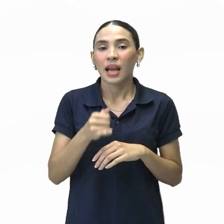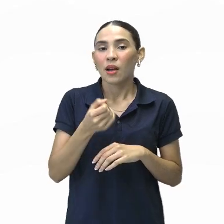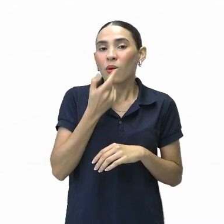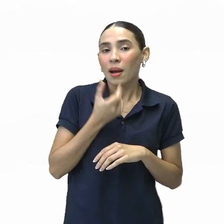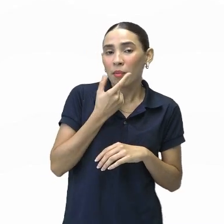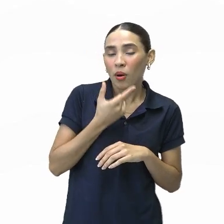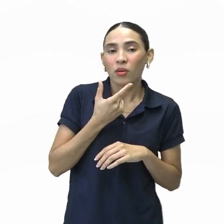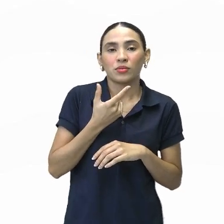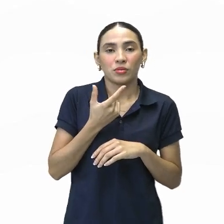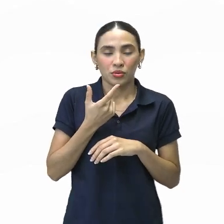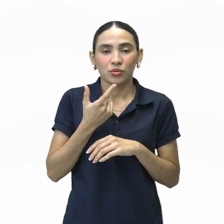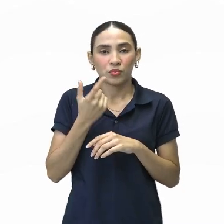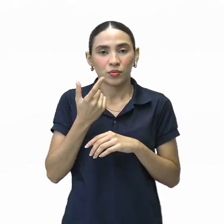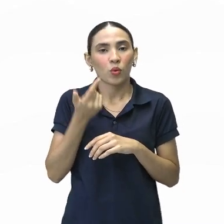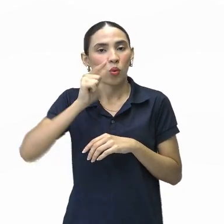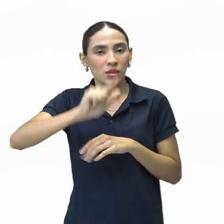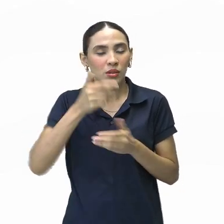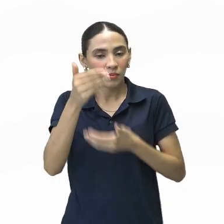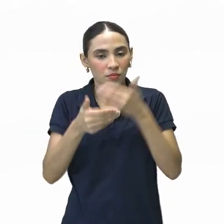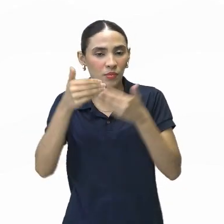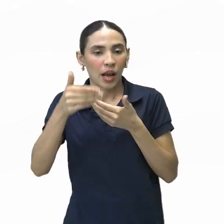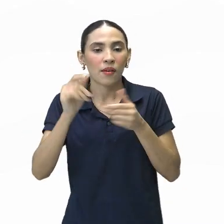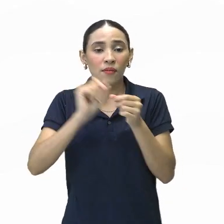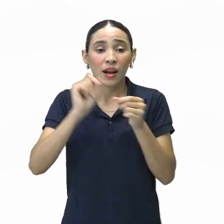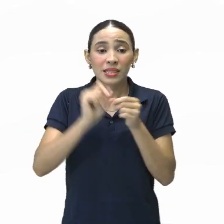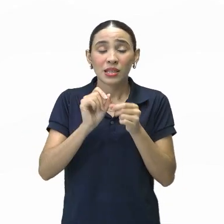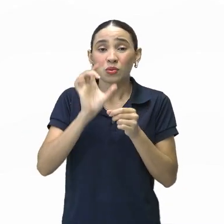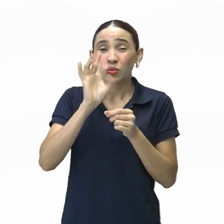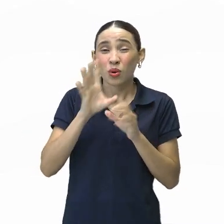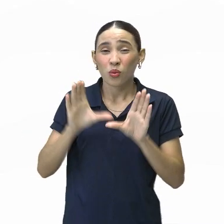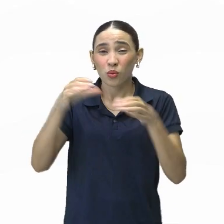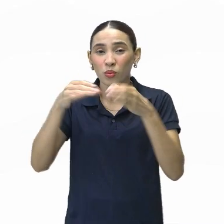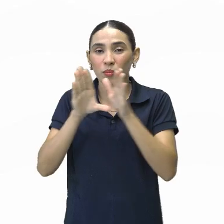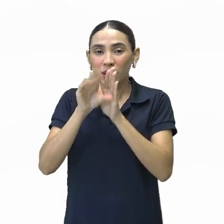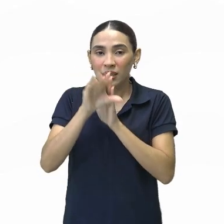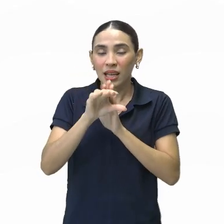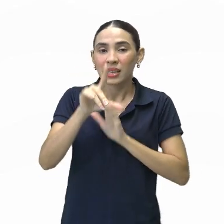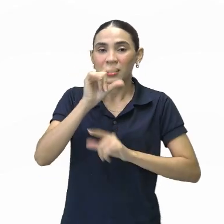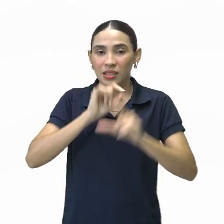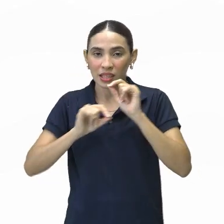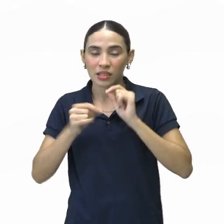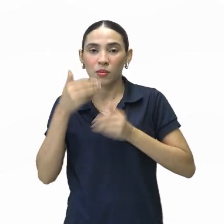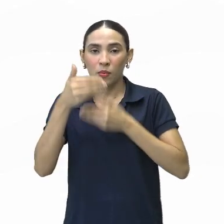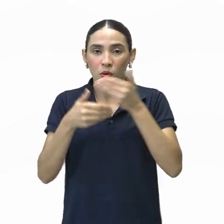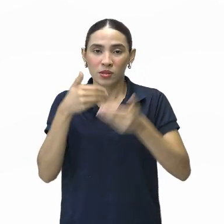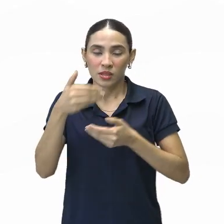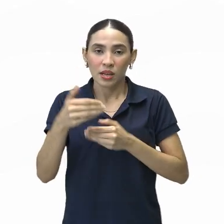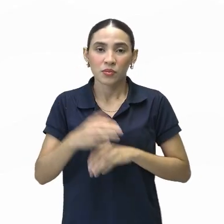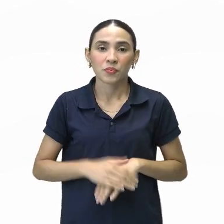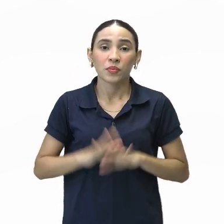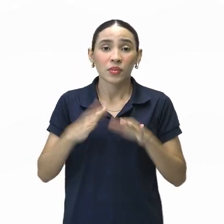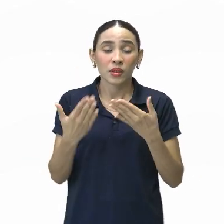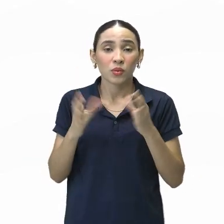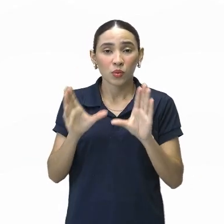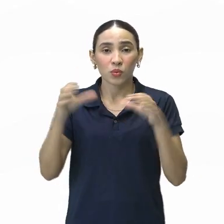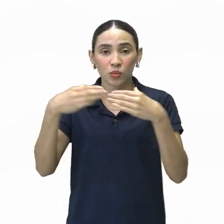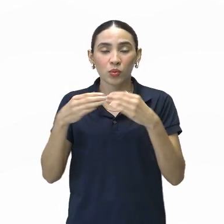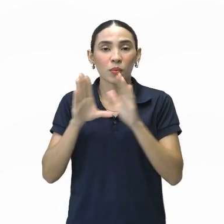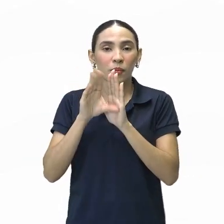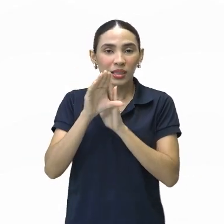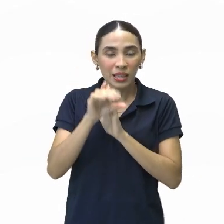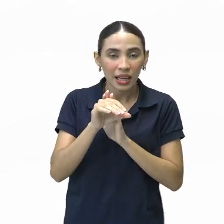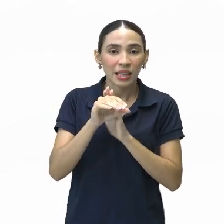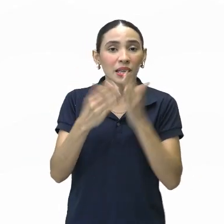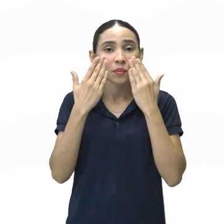antibiótico surtiu efeito, né, fazendo com que só elas sejam selecionadas nesse processo. Né? Quando uma população de bactérias